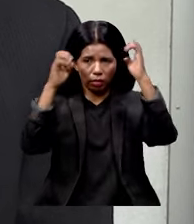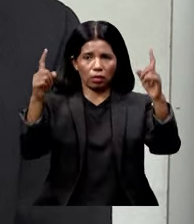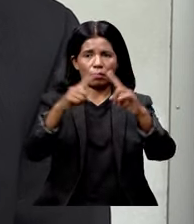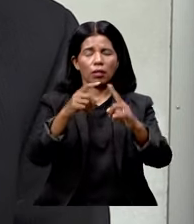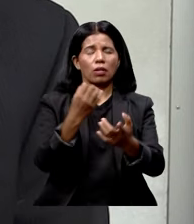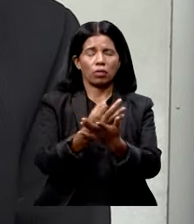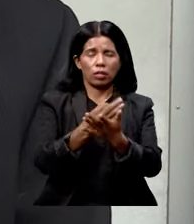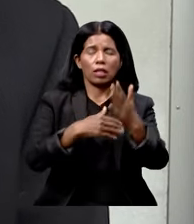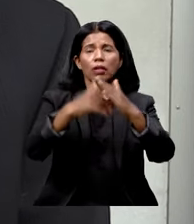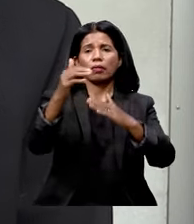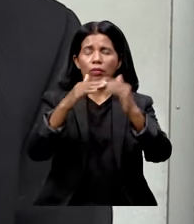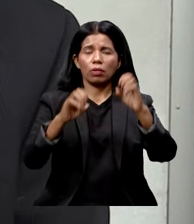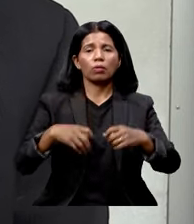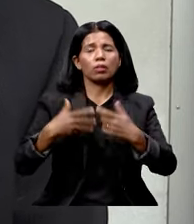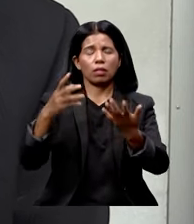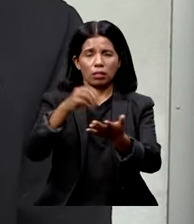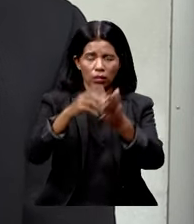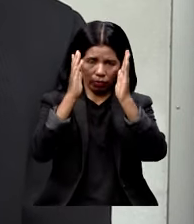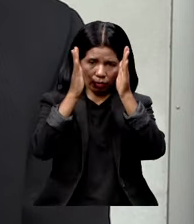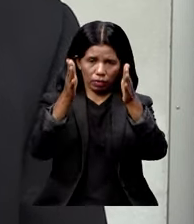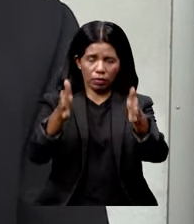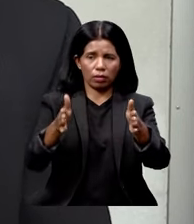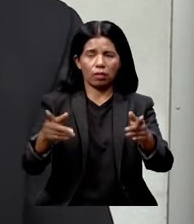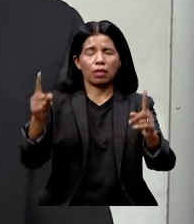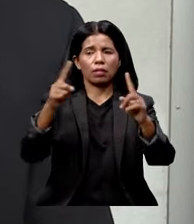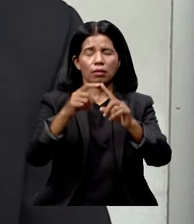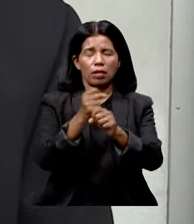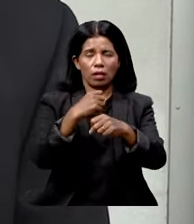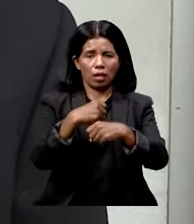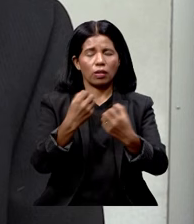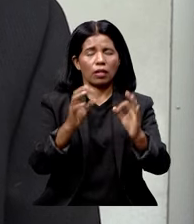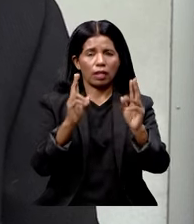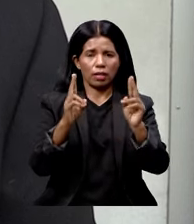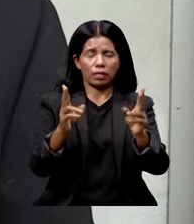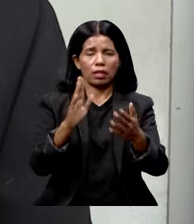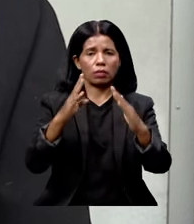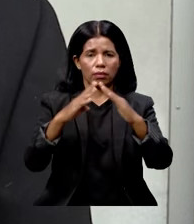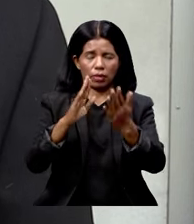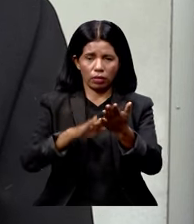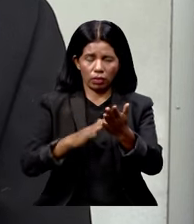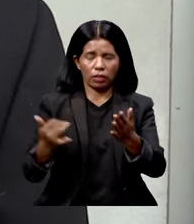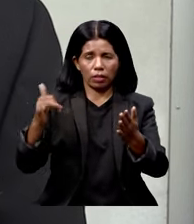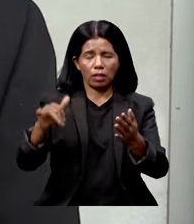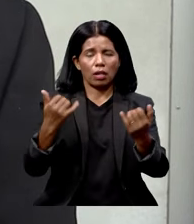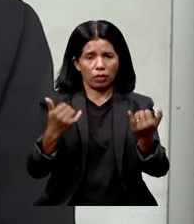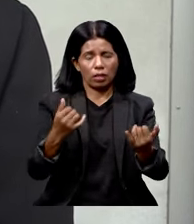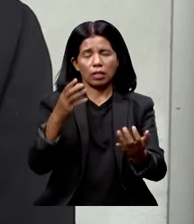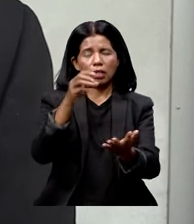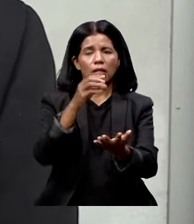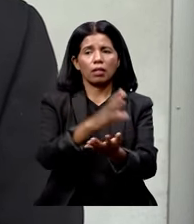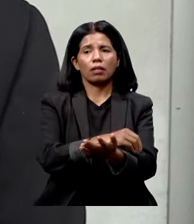de infraestrutura ou isso a total atenção para a tubele finaliza escola serne bem maca e também de fundos tama ia capital